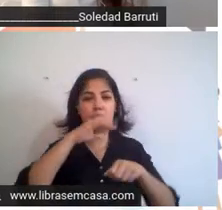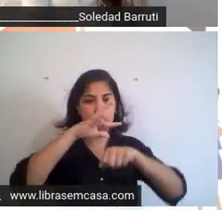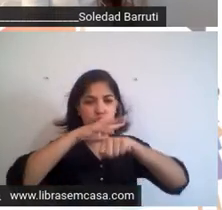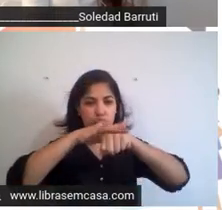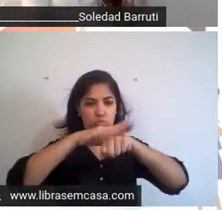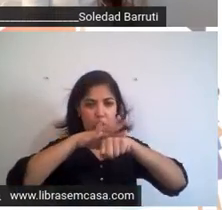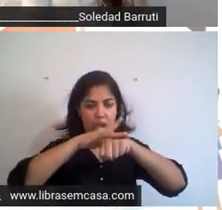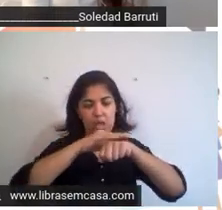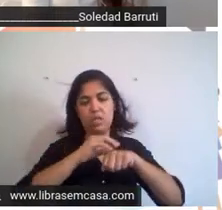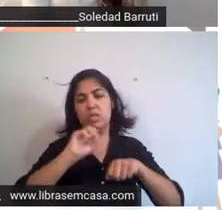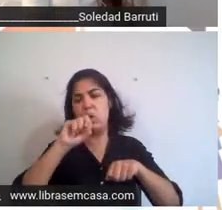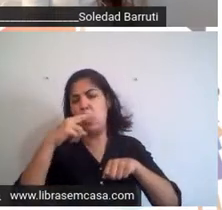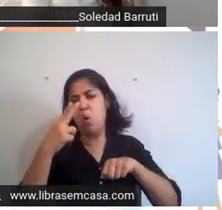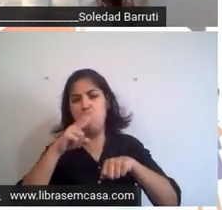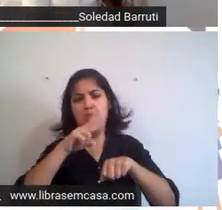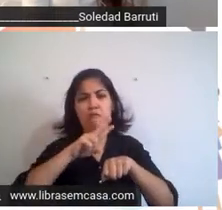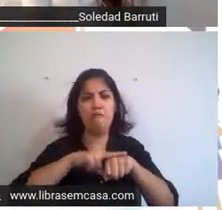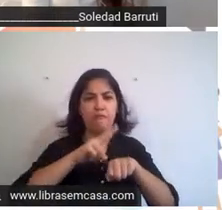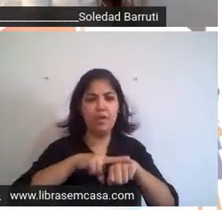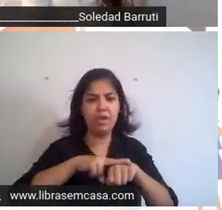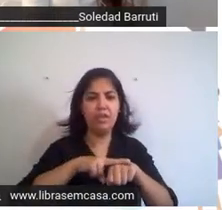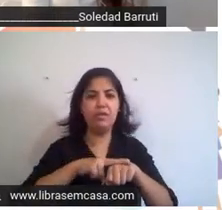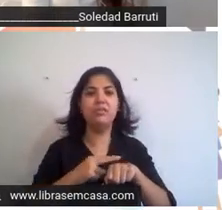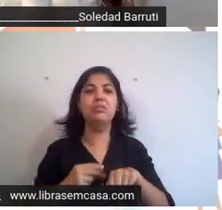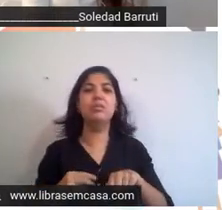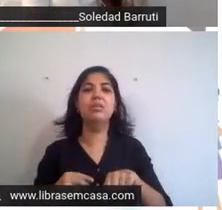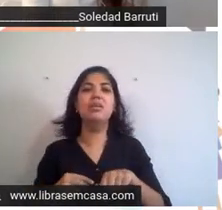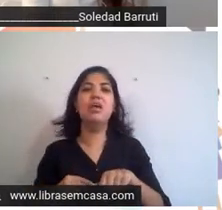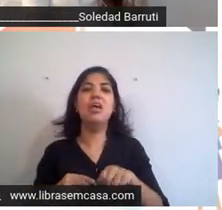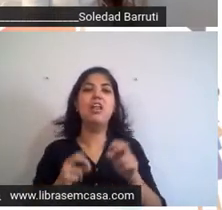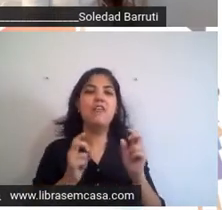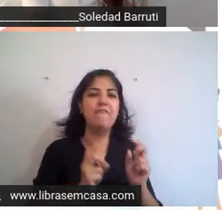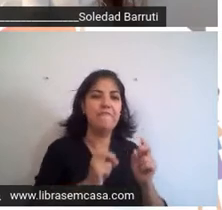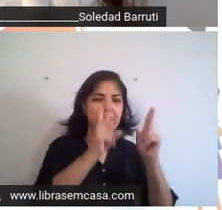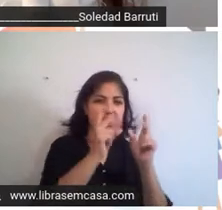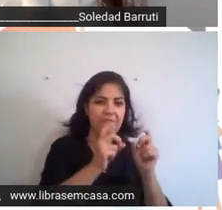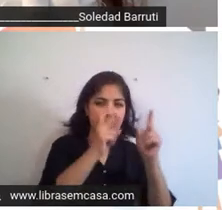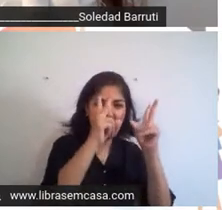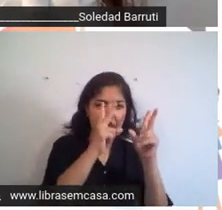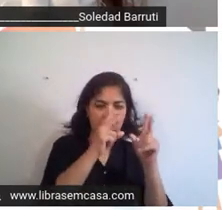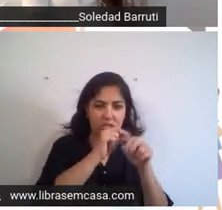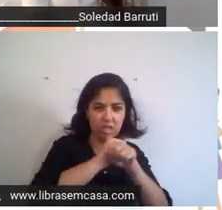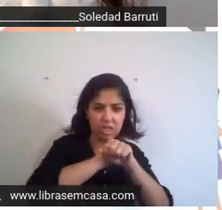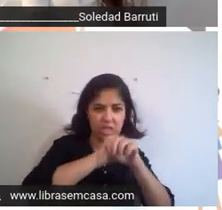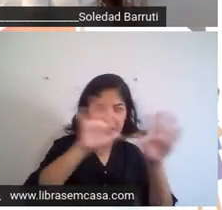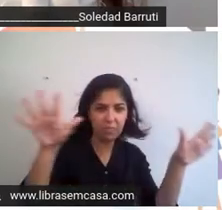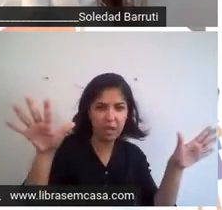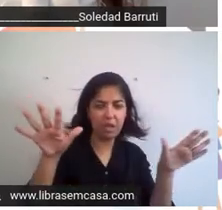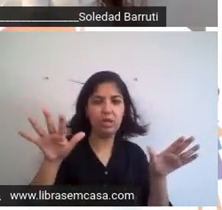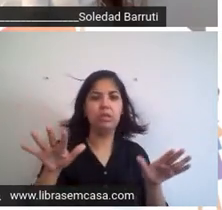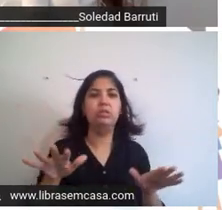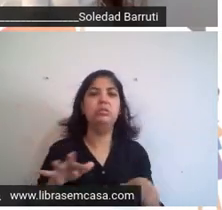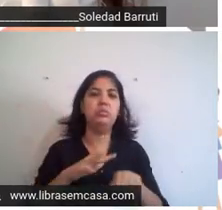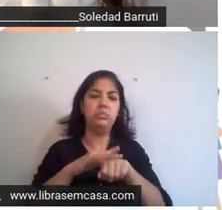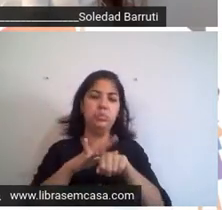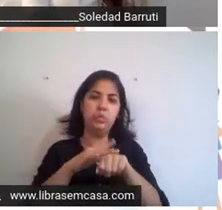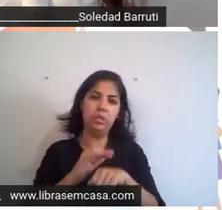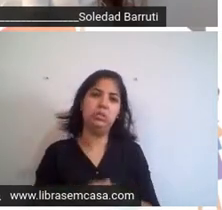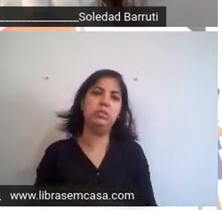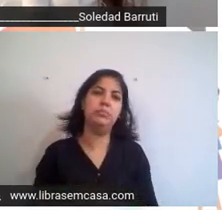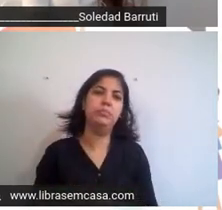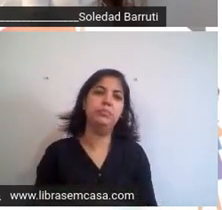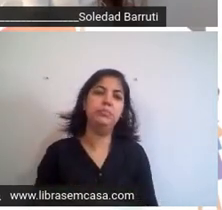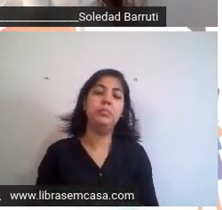de vírus, ele acaba vendendo muito mais animais desse segundo país que não está embargado. Enfim, então, de uma certa forma, também, as